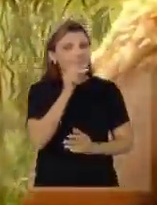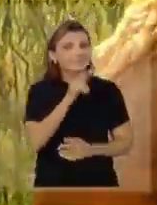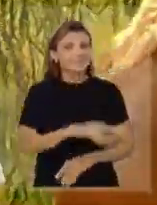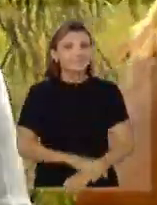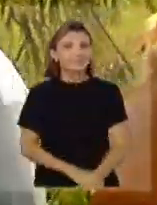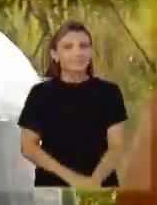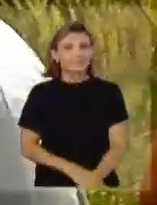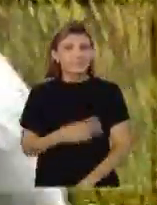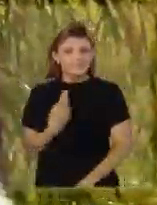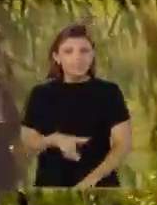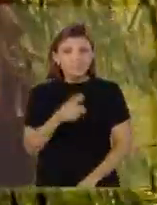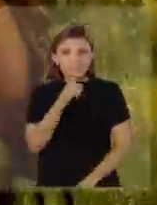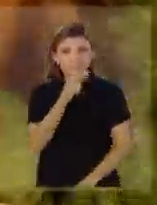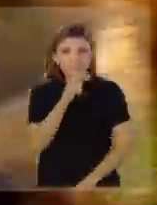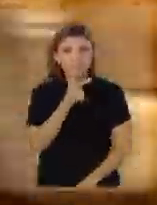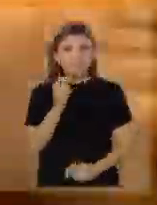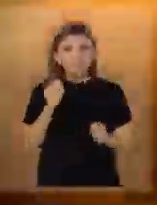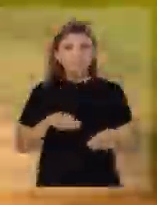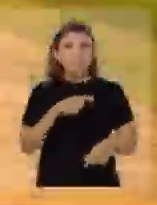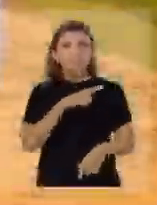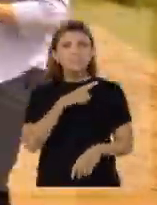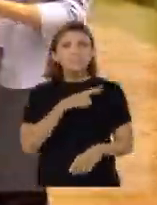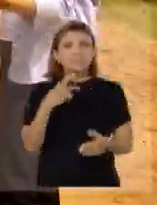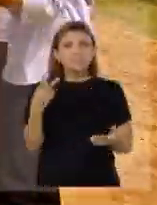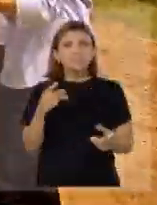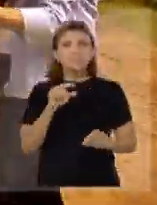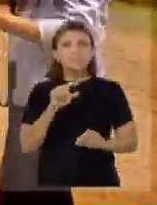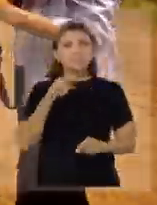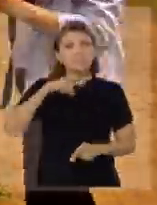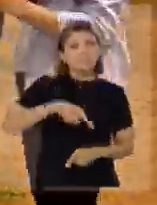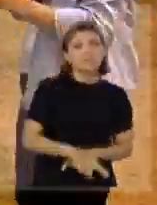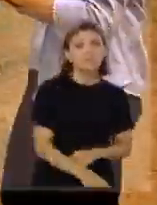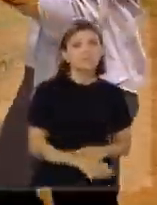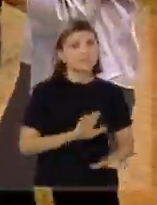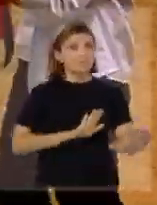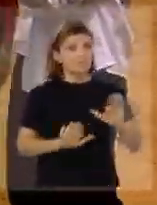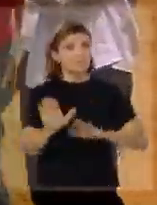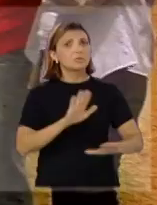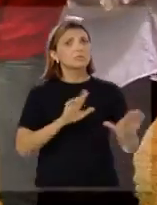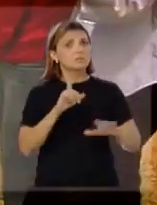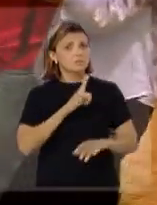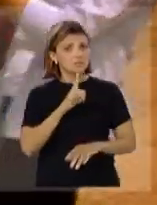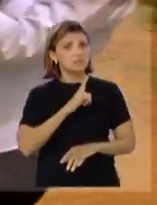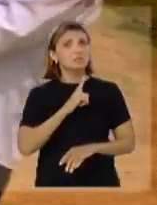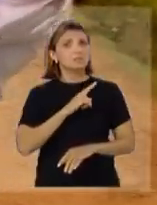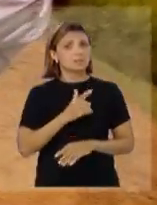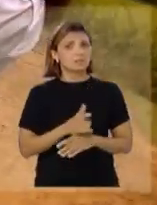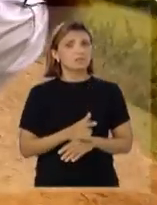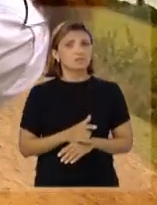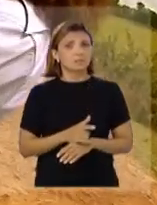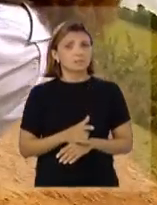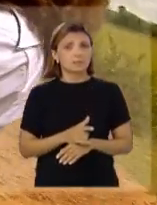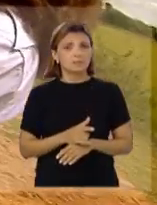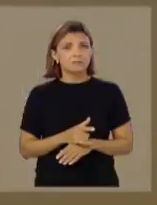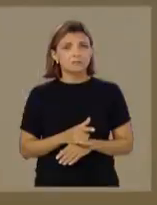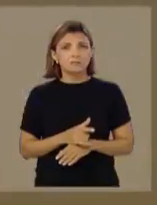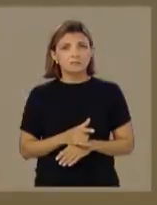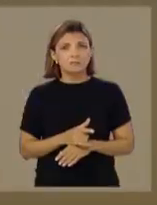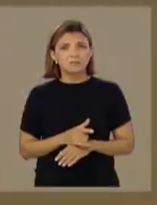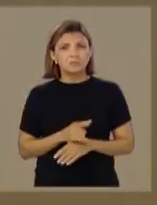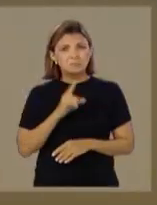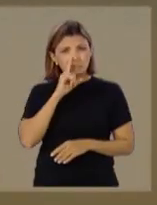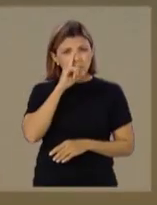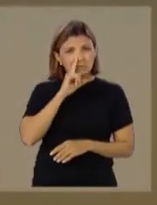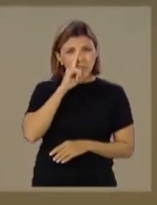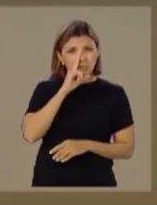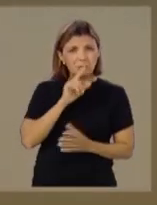nessa água. Isso sim, não mergulho. Nossa, mas aqui? Ah. Se isso aqui bater na sua canela, acho que já é muito fundo. Cuidado, Thiago, que aí deve ter a piranha, viu? Olha,